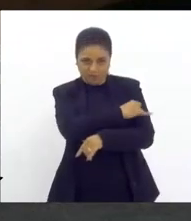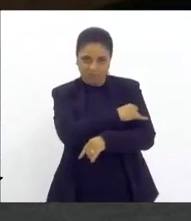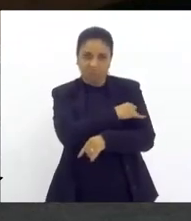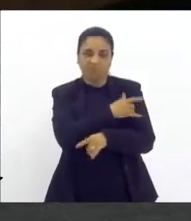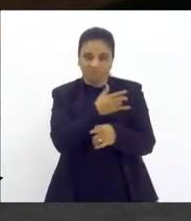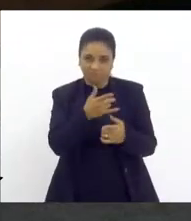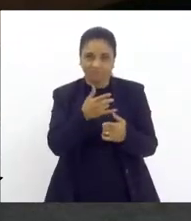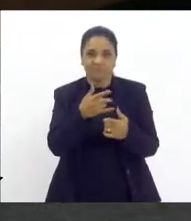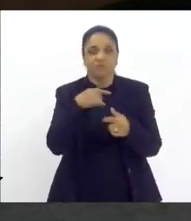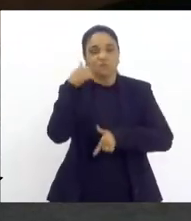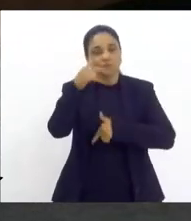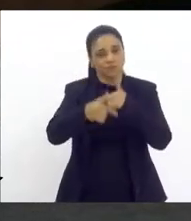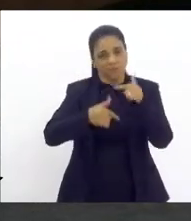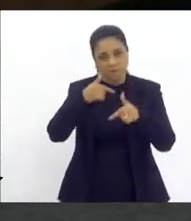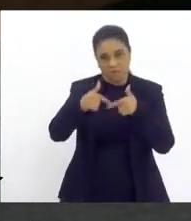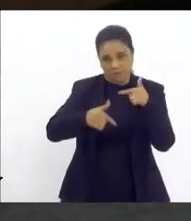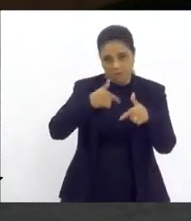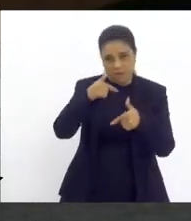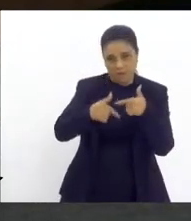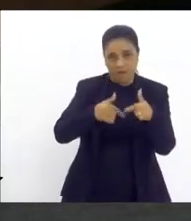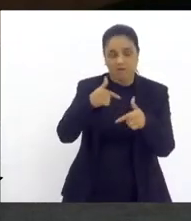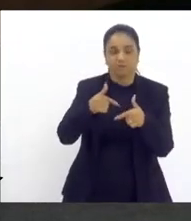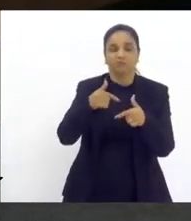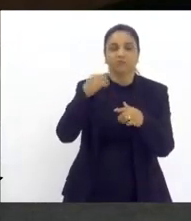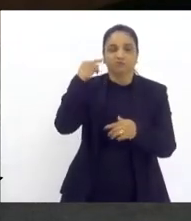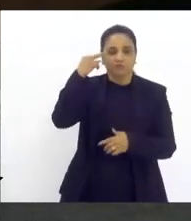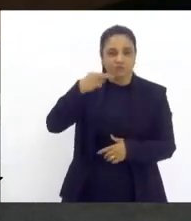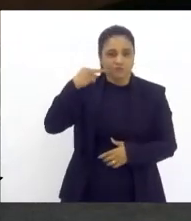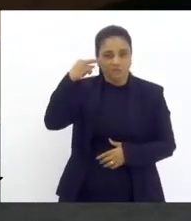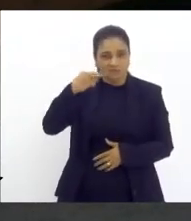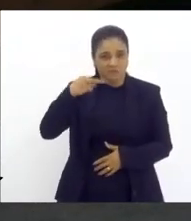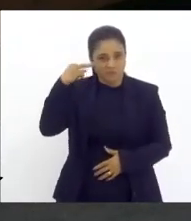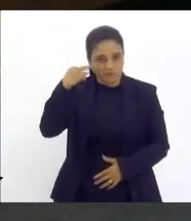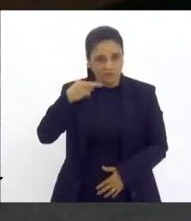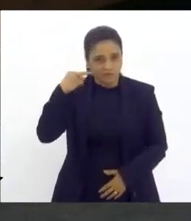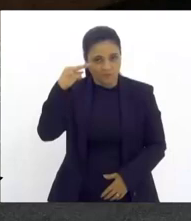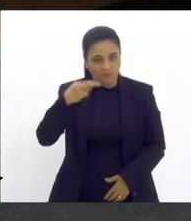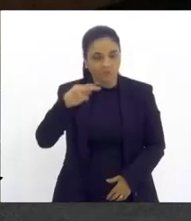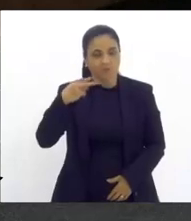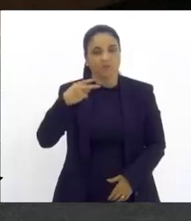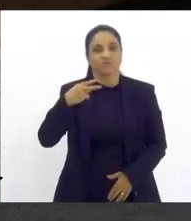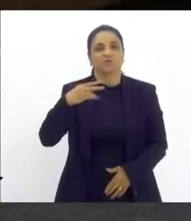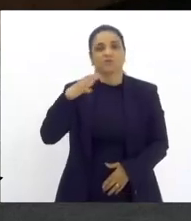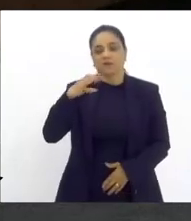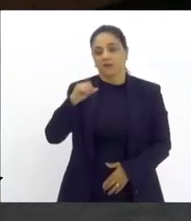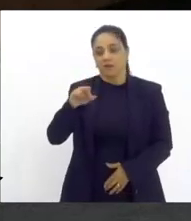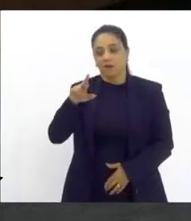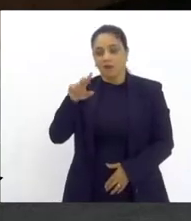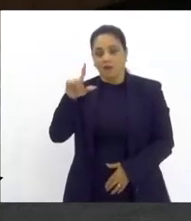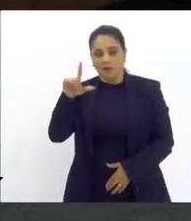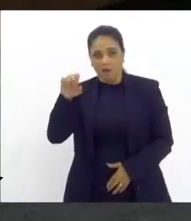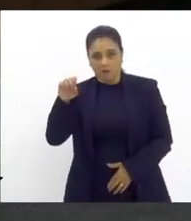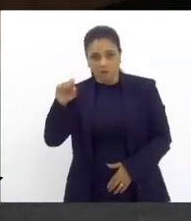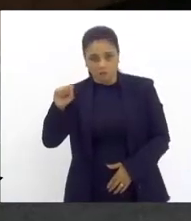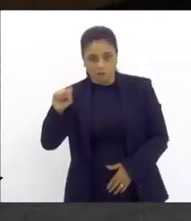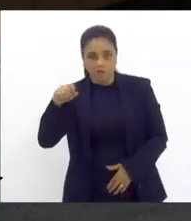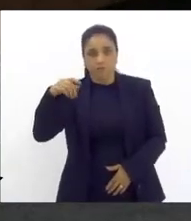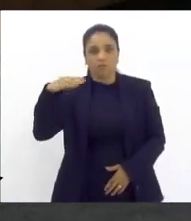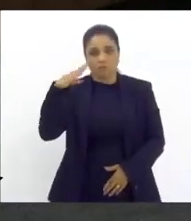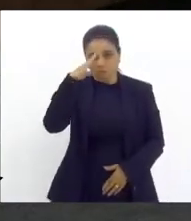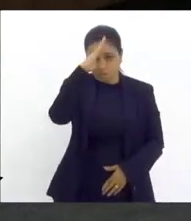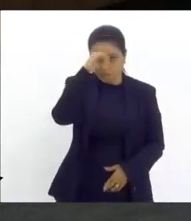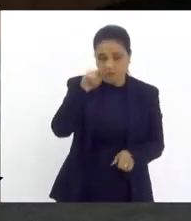veemente de vereadores ali naquela casa como Vereador Carlos bolsonaro como meu irmão Vereador Rogério Amorim